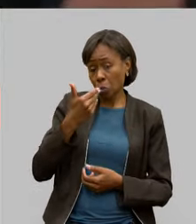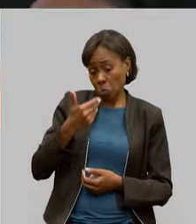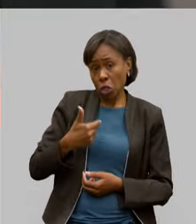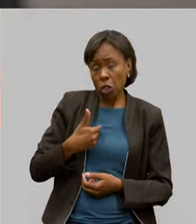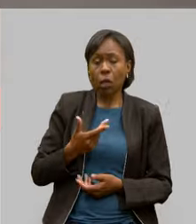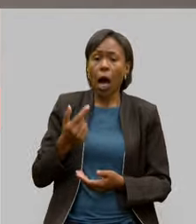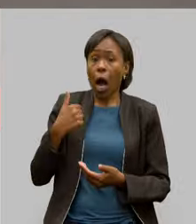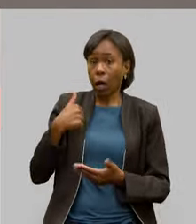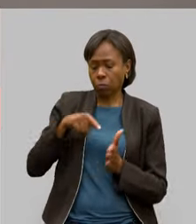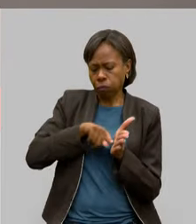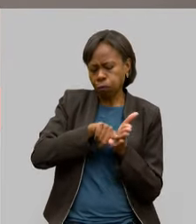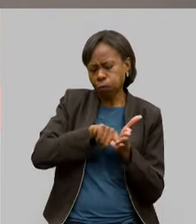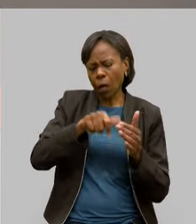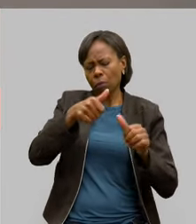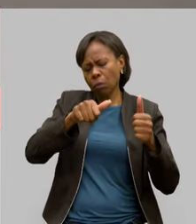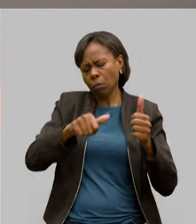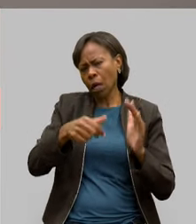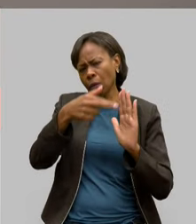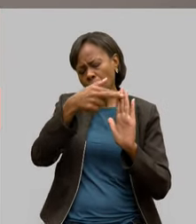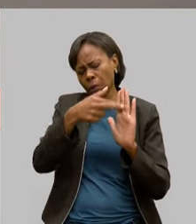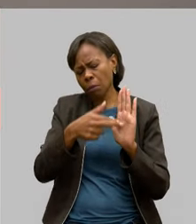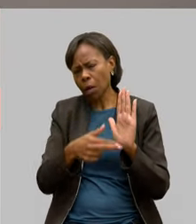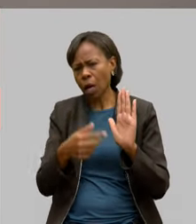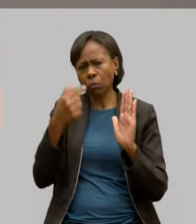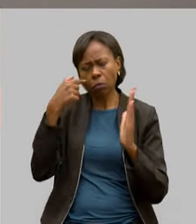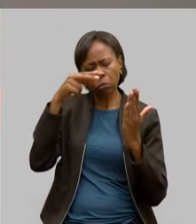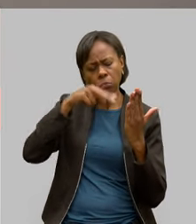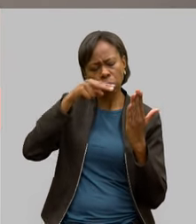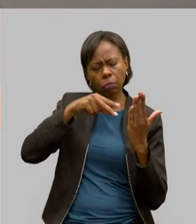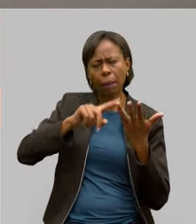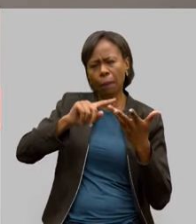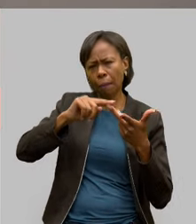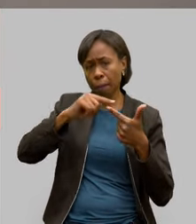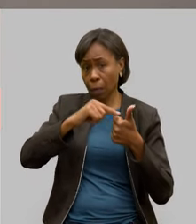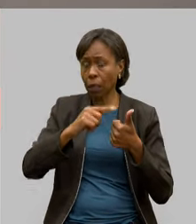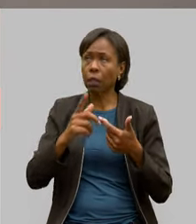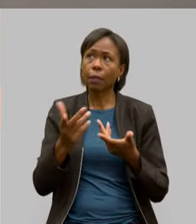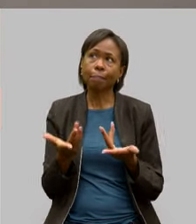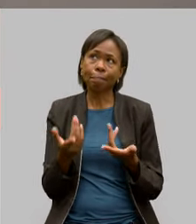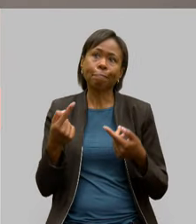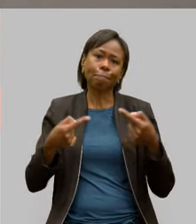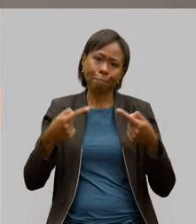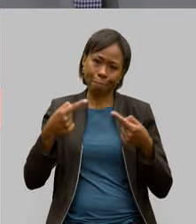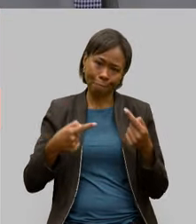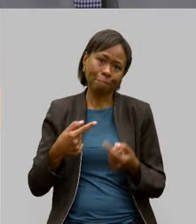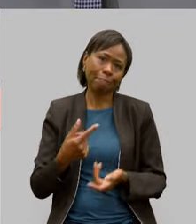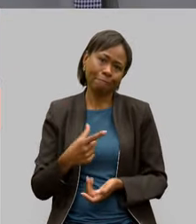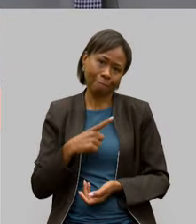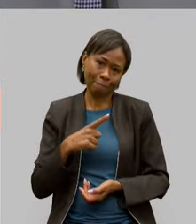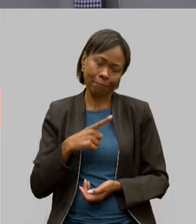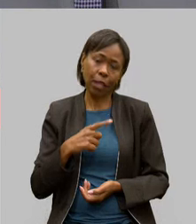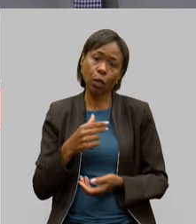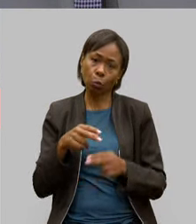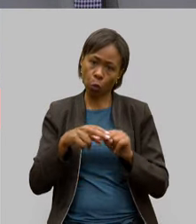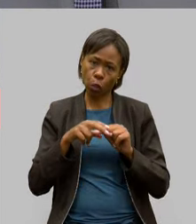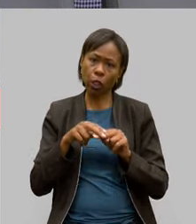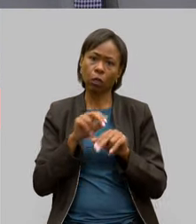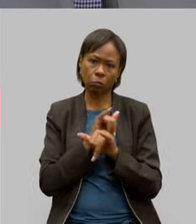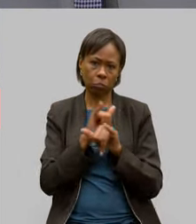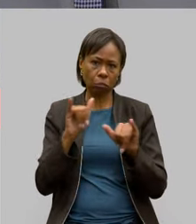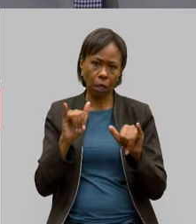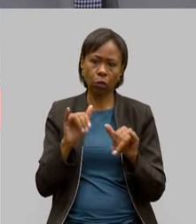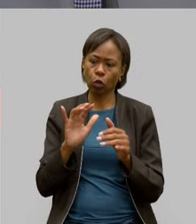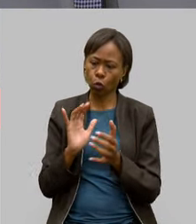requisitos né Eu acho que também isso essa discussão existe né por isso que eu tô trazendo entre colegas e entre e